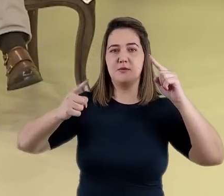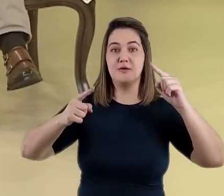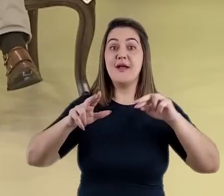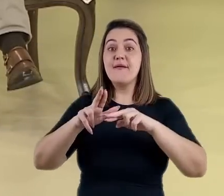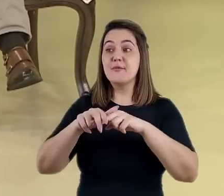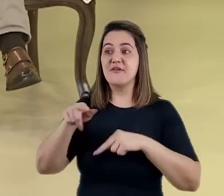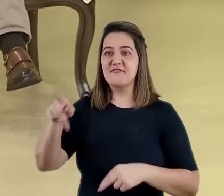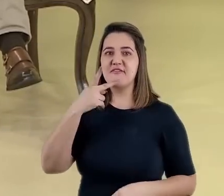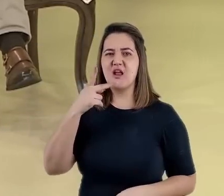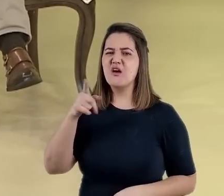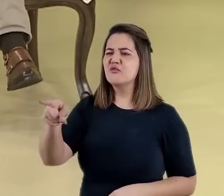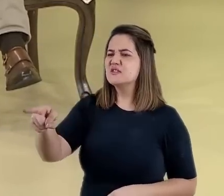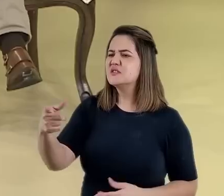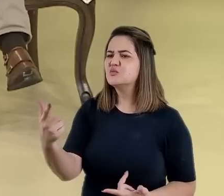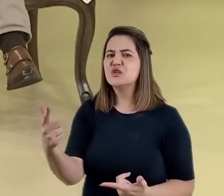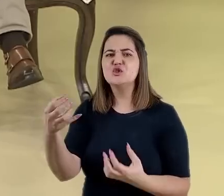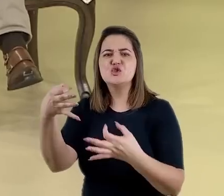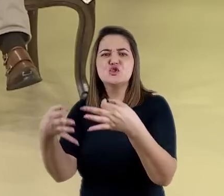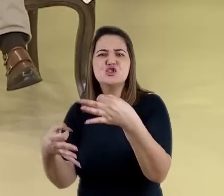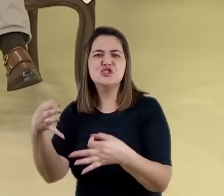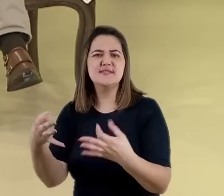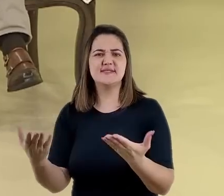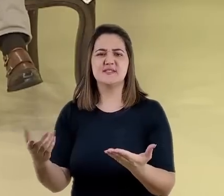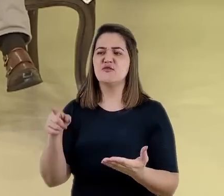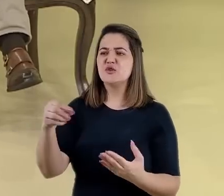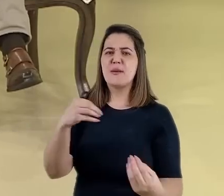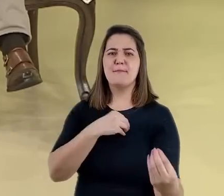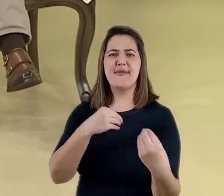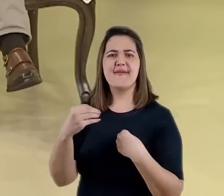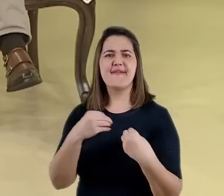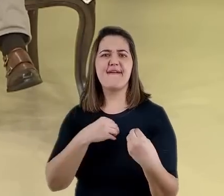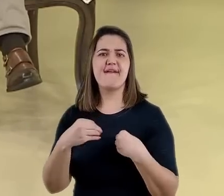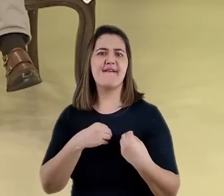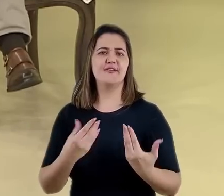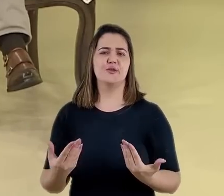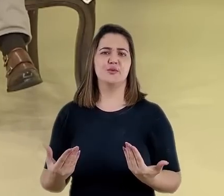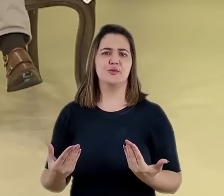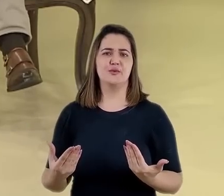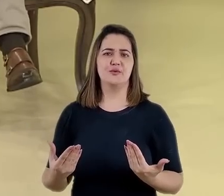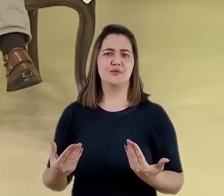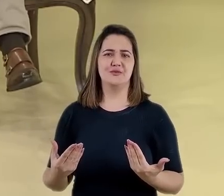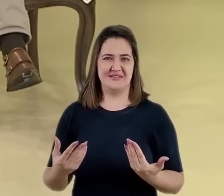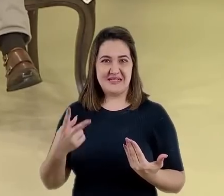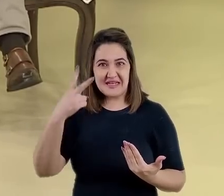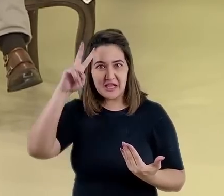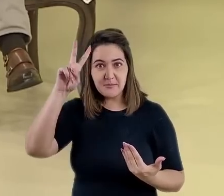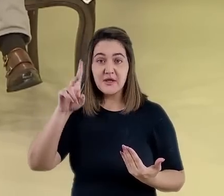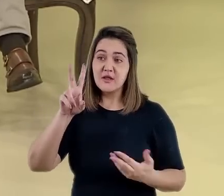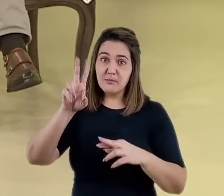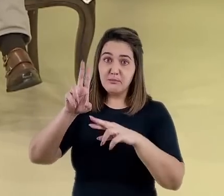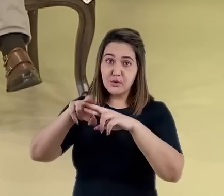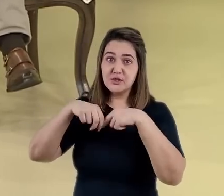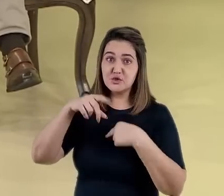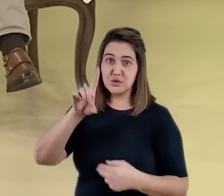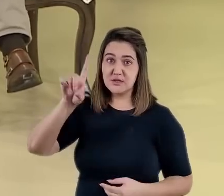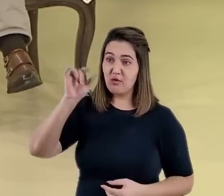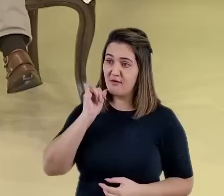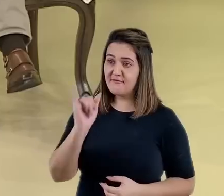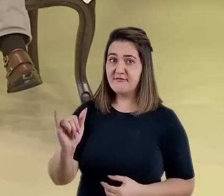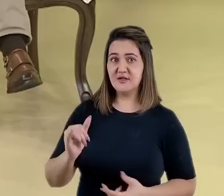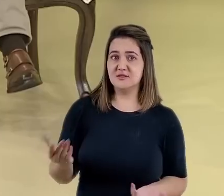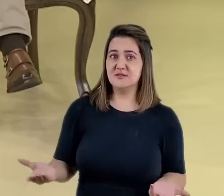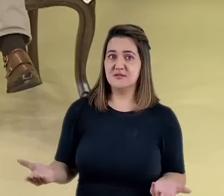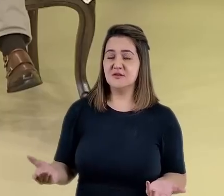injustiça. A palavra hebraica aqui é evel, e pecado, aí a palavra que aparece é ratá. Portanto, Deus diz